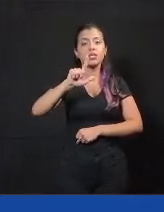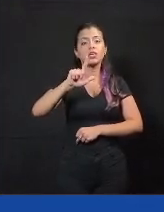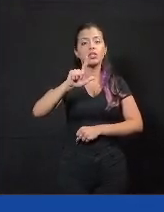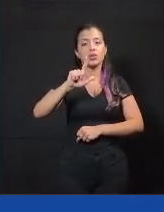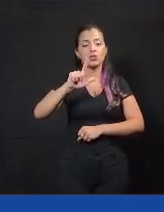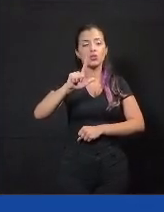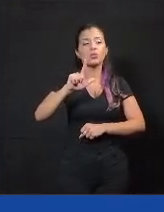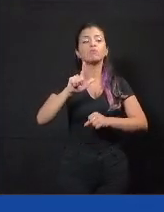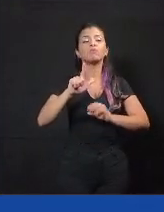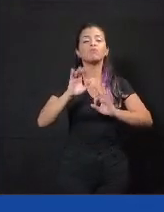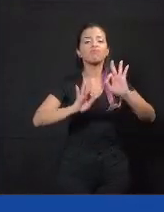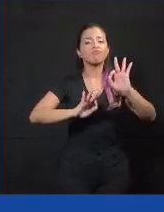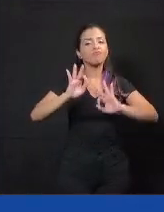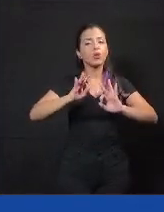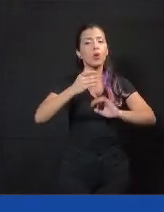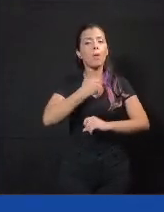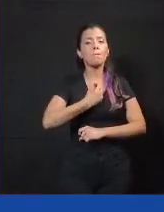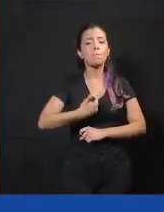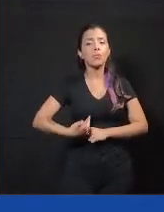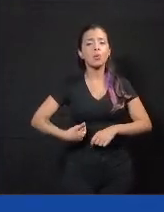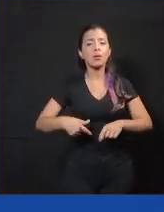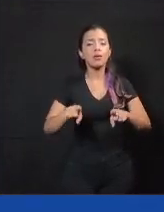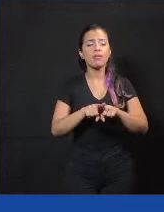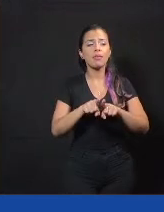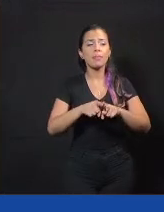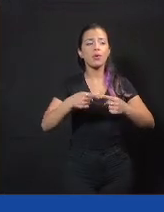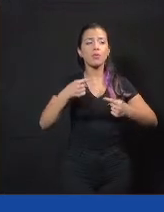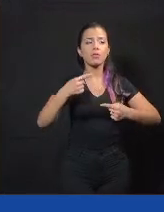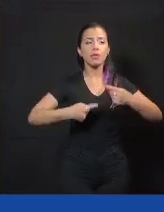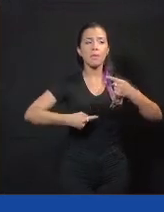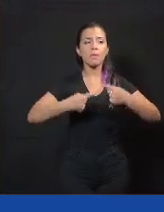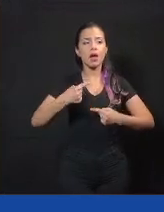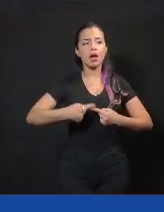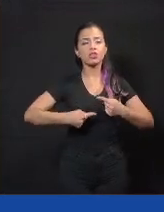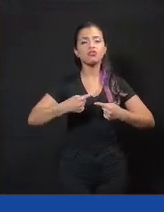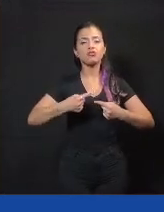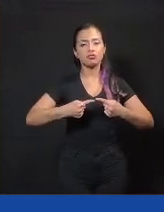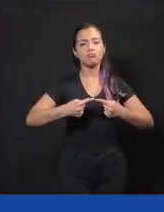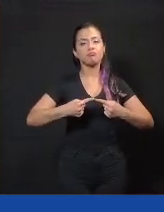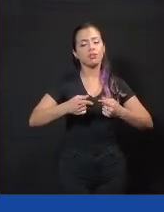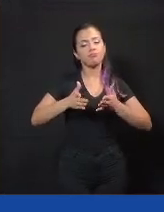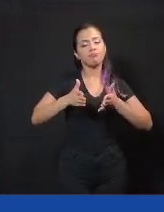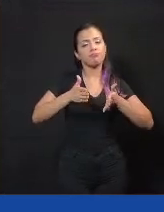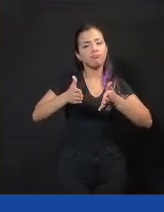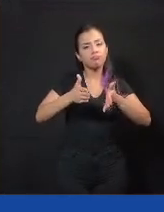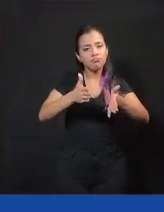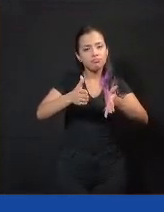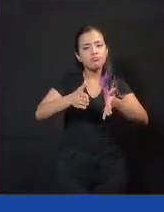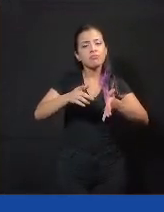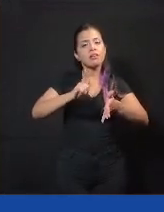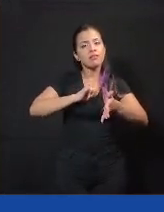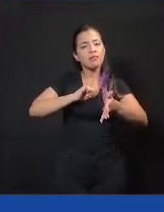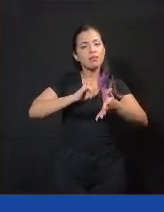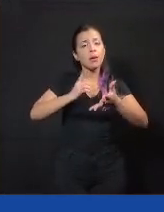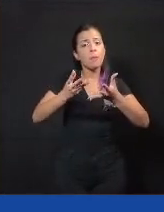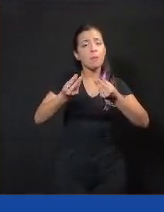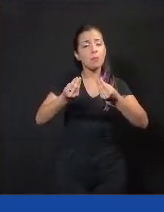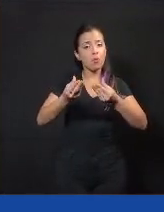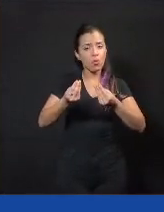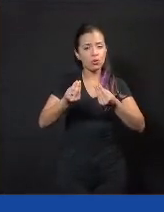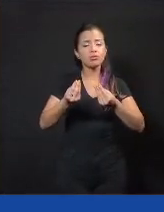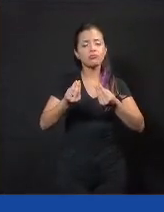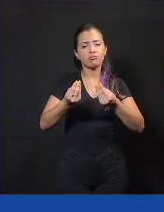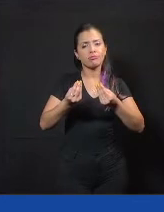pública, e o debate tem caminhado para certos espaços de poder que são muito, que até